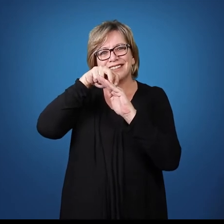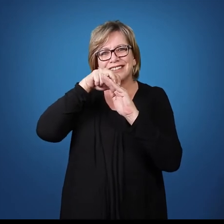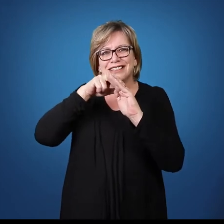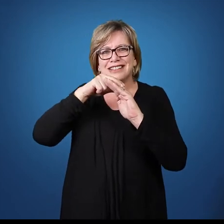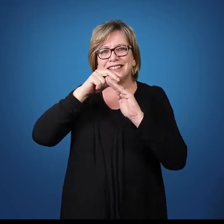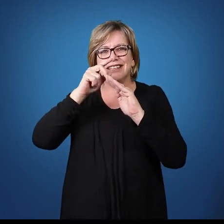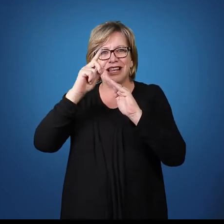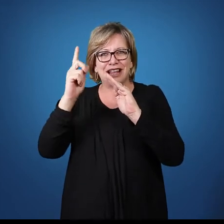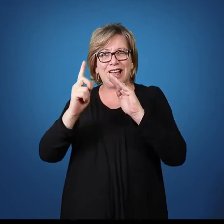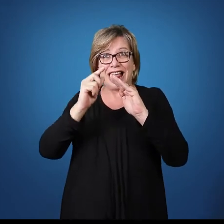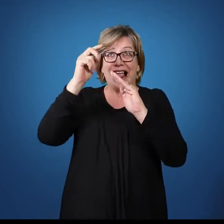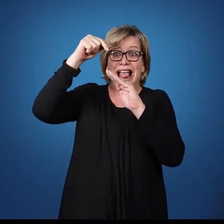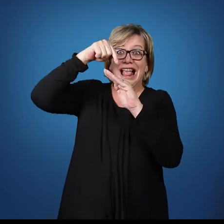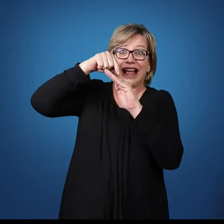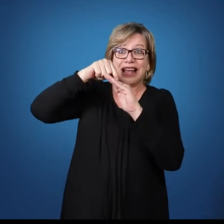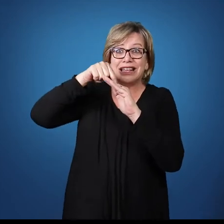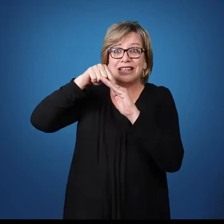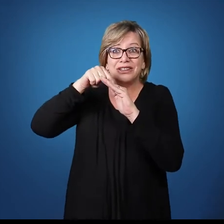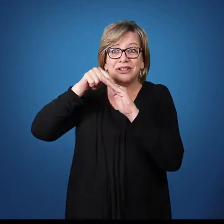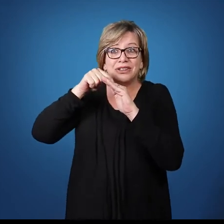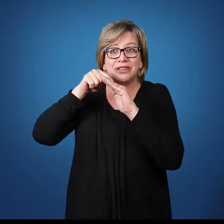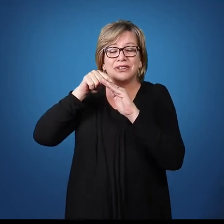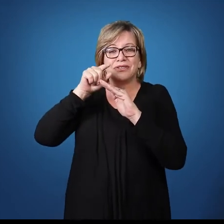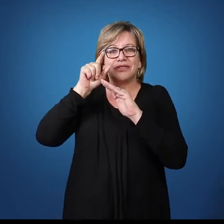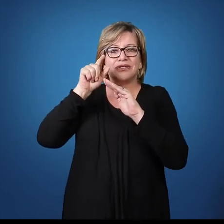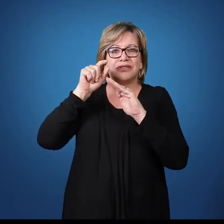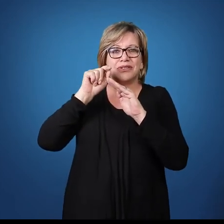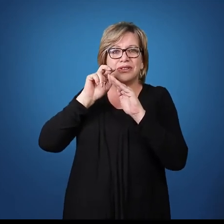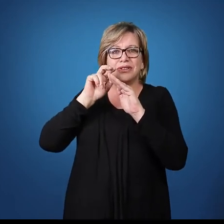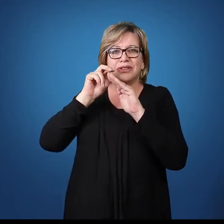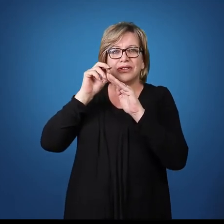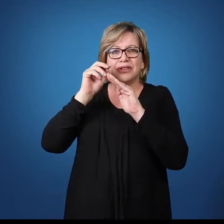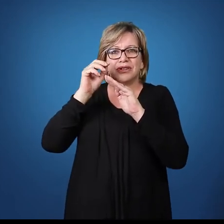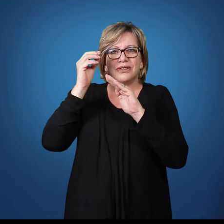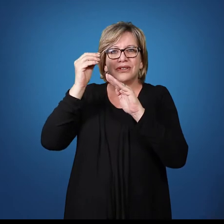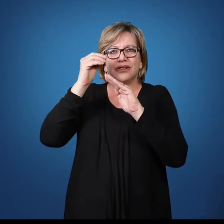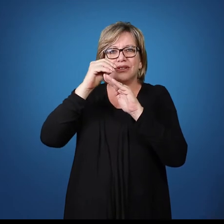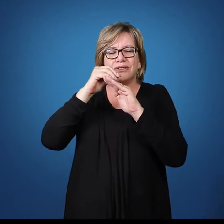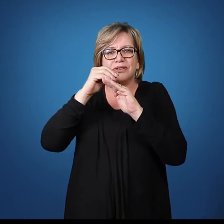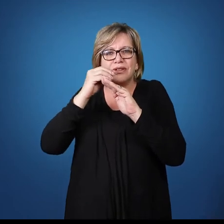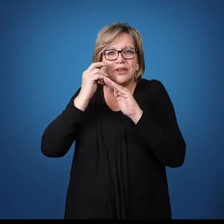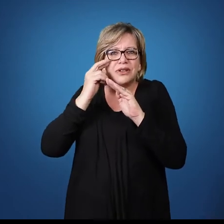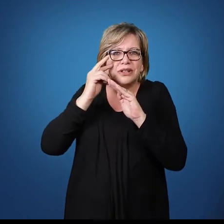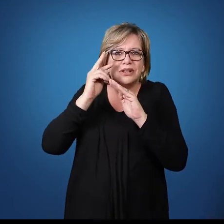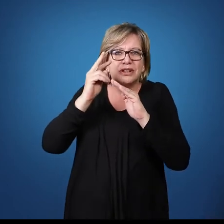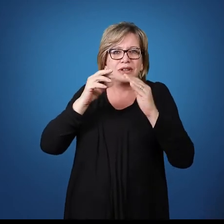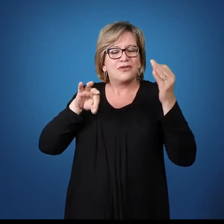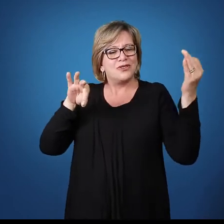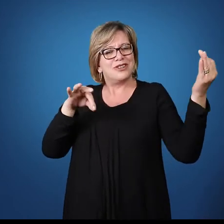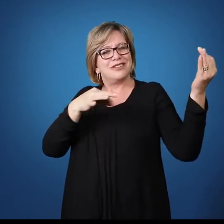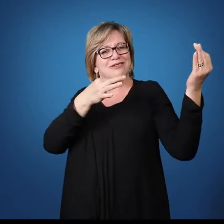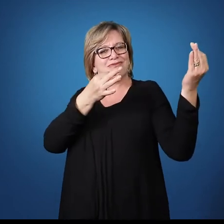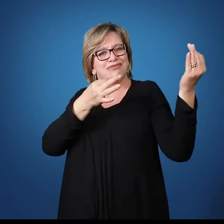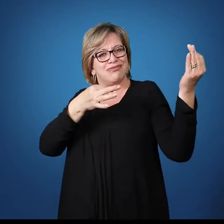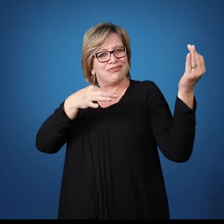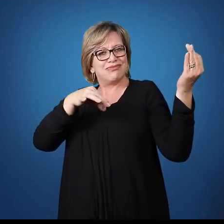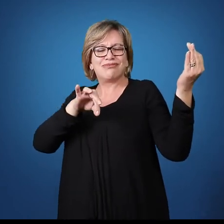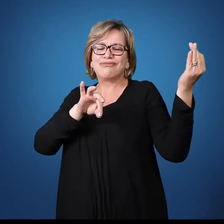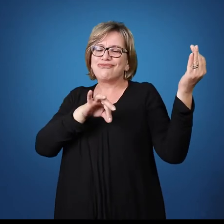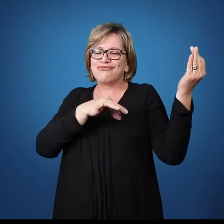em cima, ele tocou seu violino.